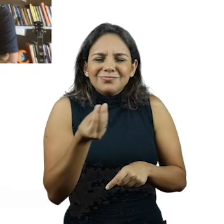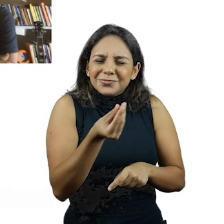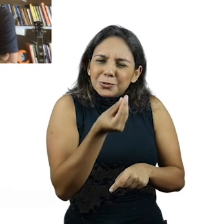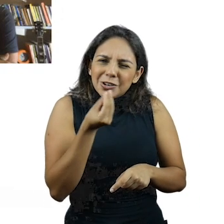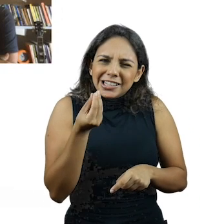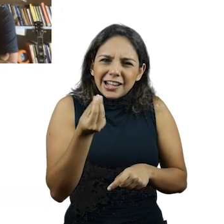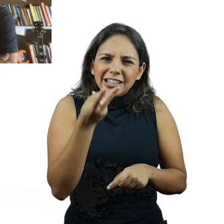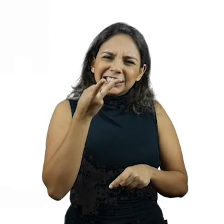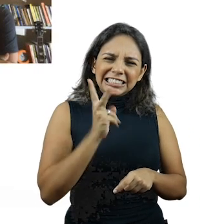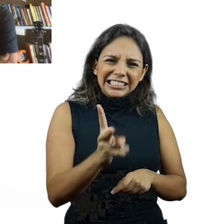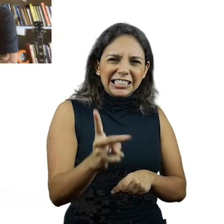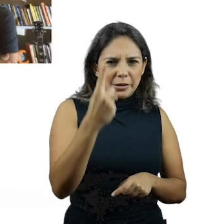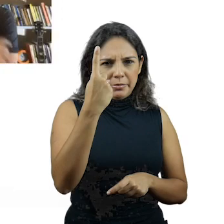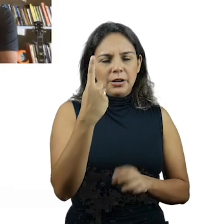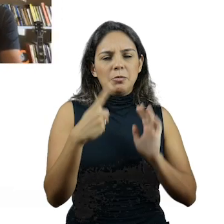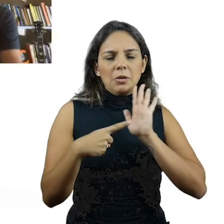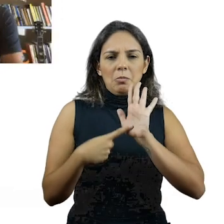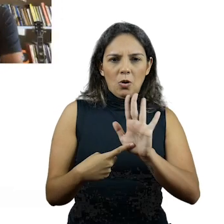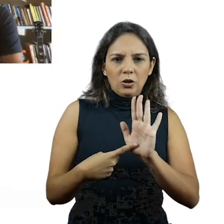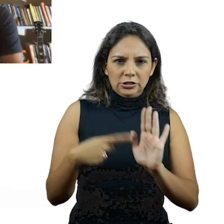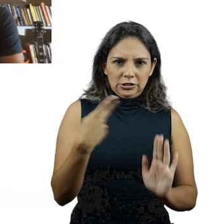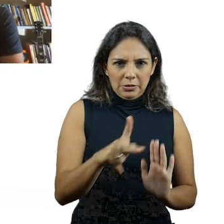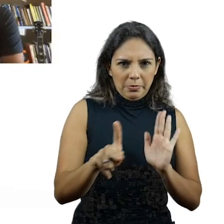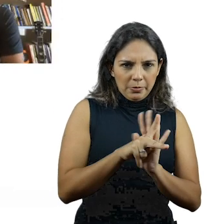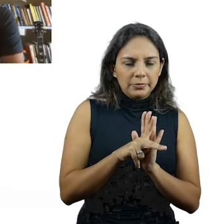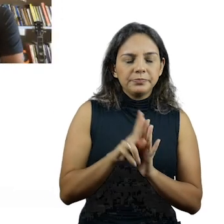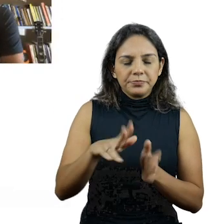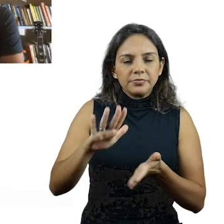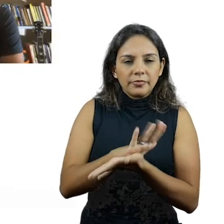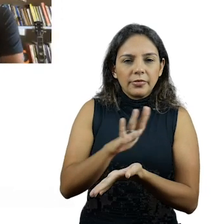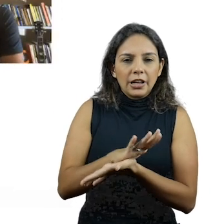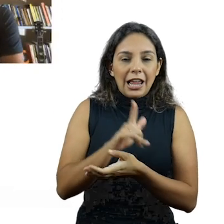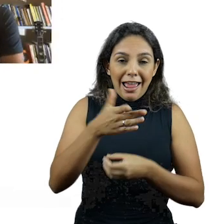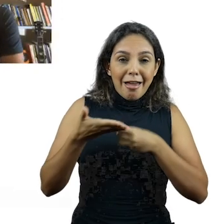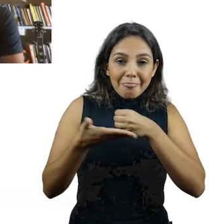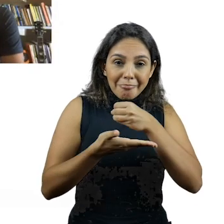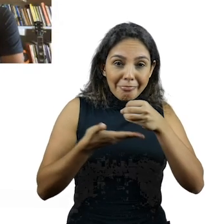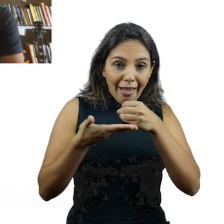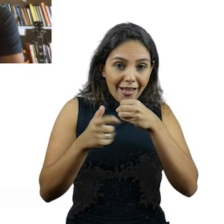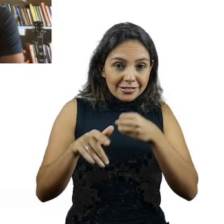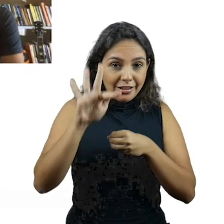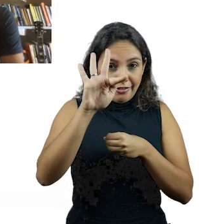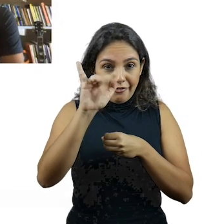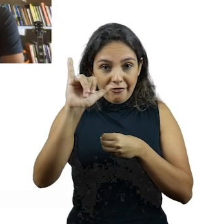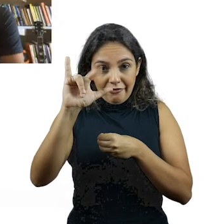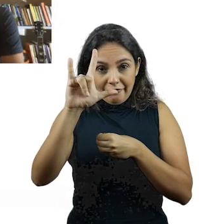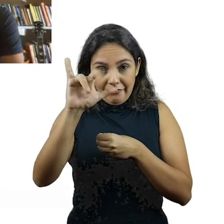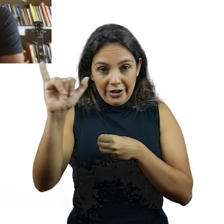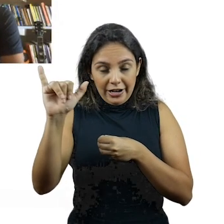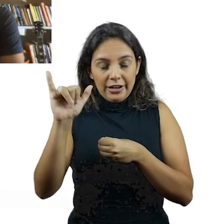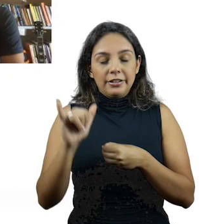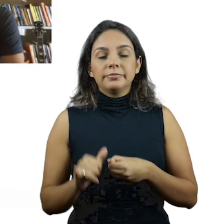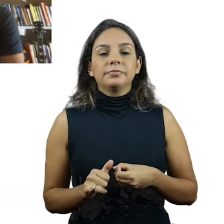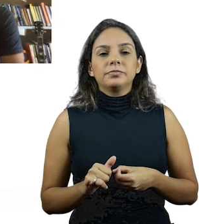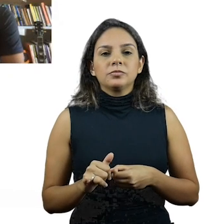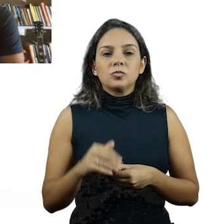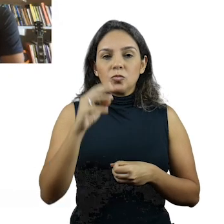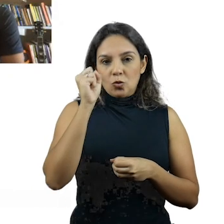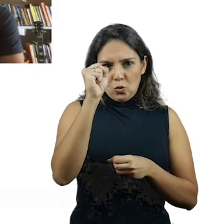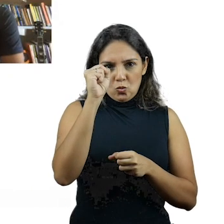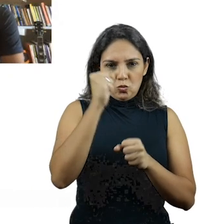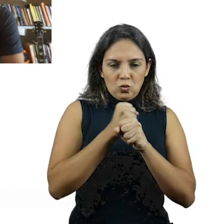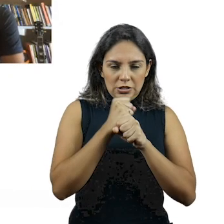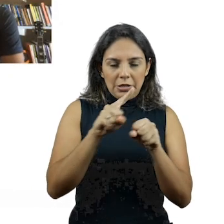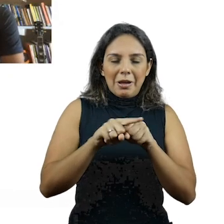uma referência para o projeto. Segundo é que Araxá é a base do FLI Araxá, um festival que eu realizo já há 8 anos, e a